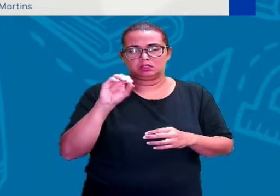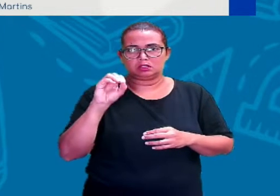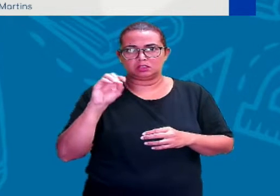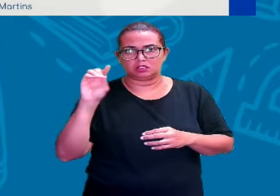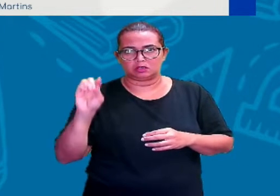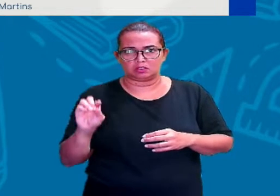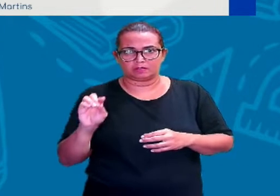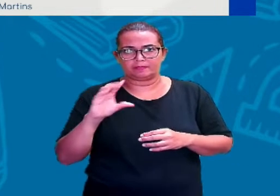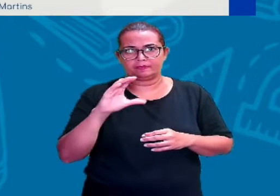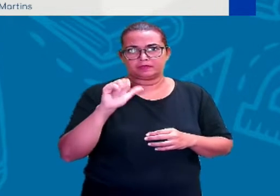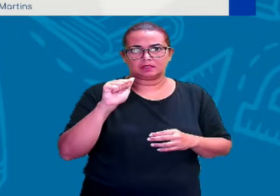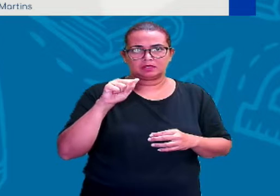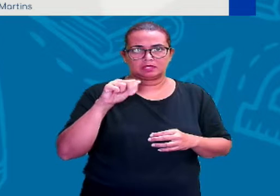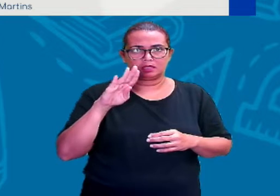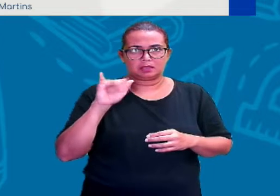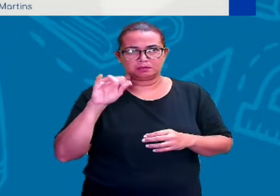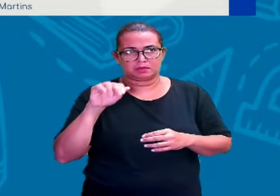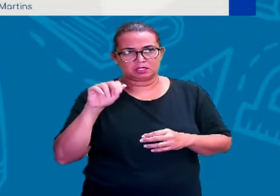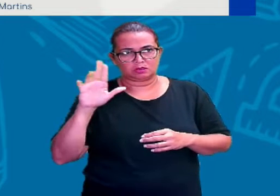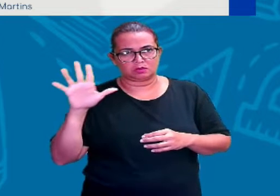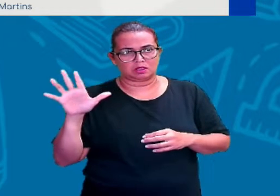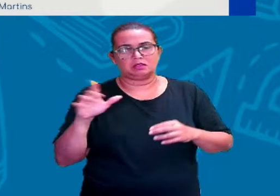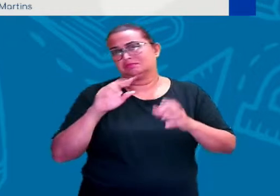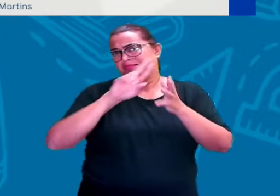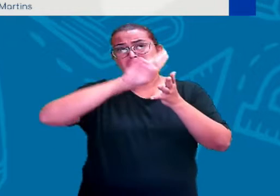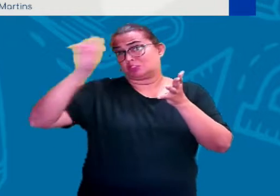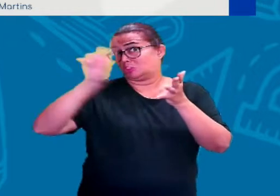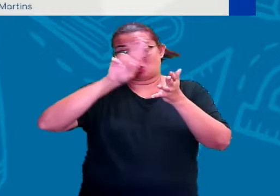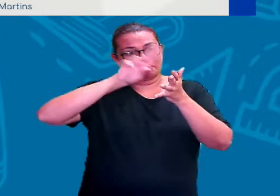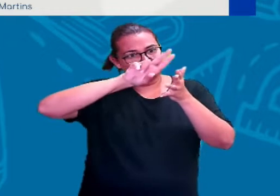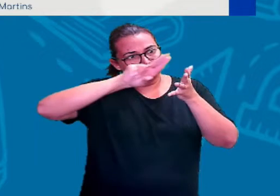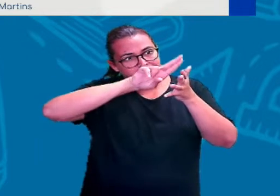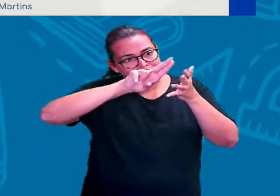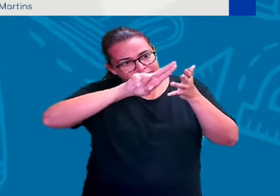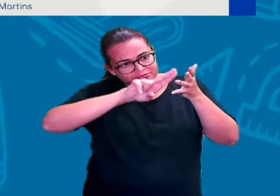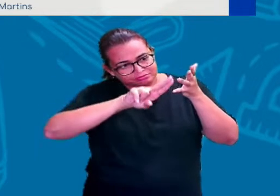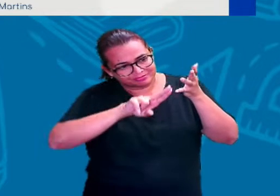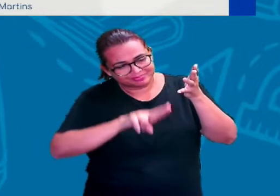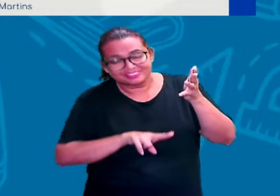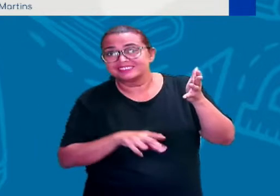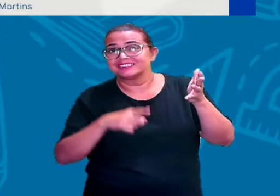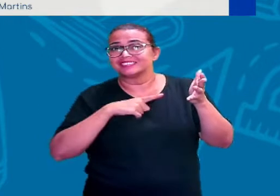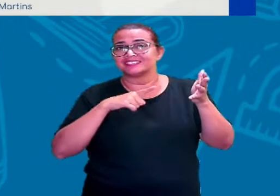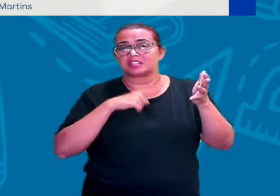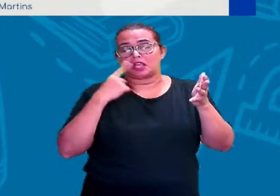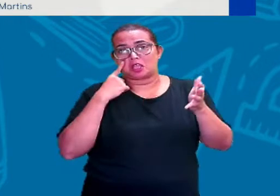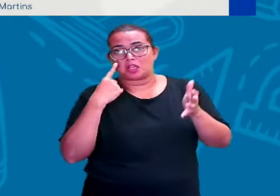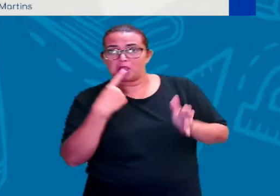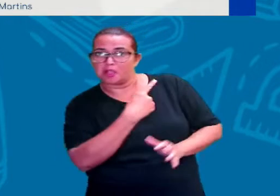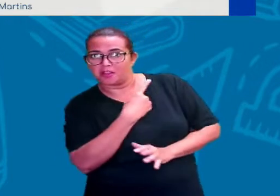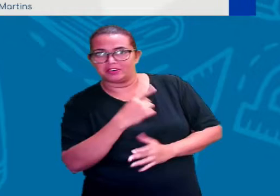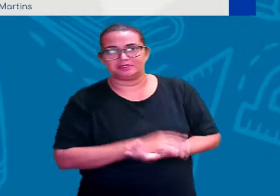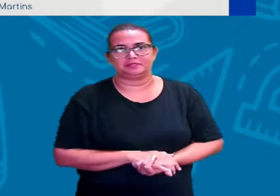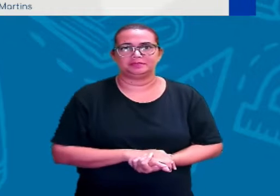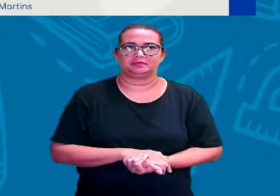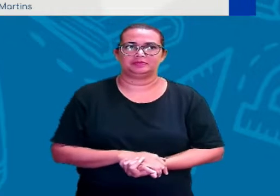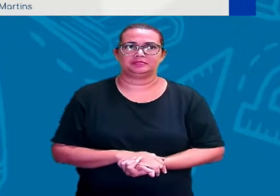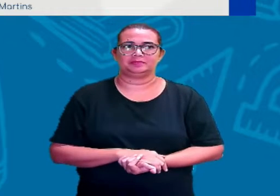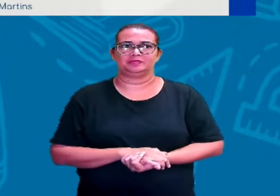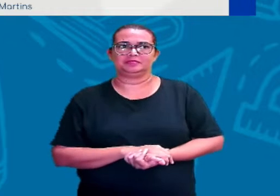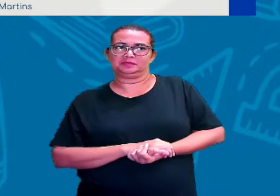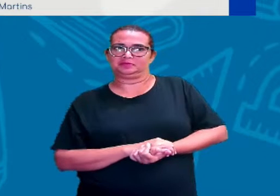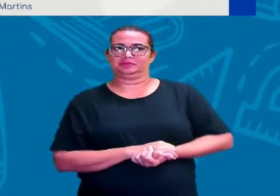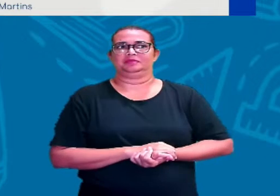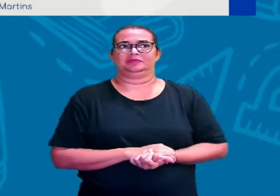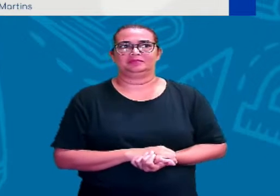Cambiuá, Campinauá, Pancará, Pancararu, Pipipã, Trucá e o